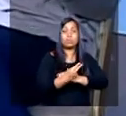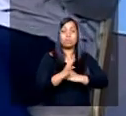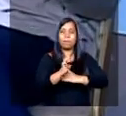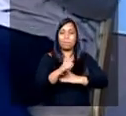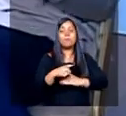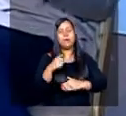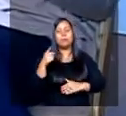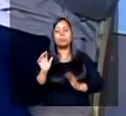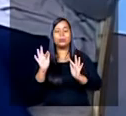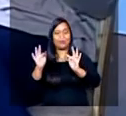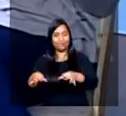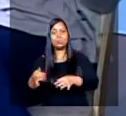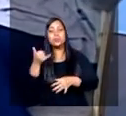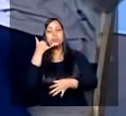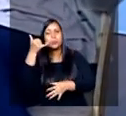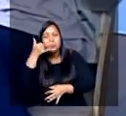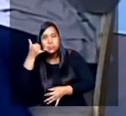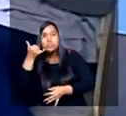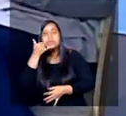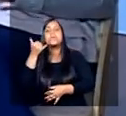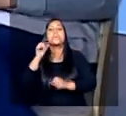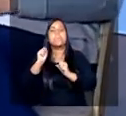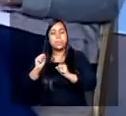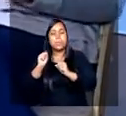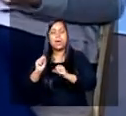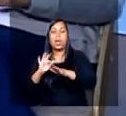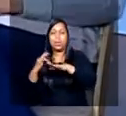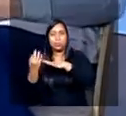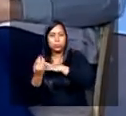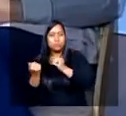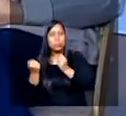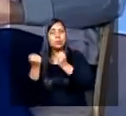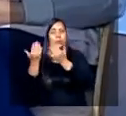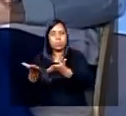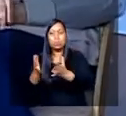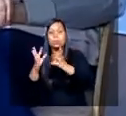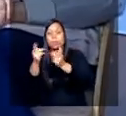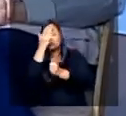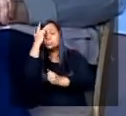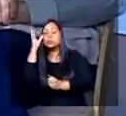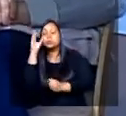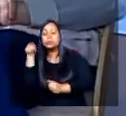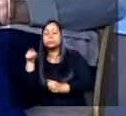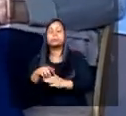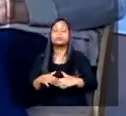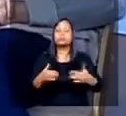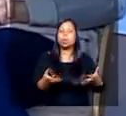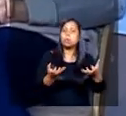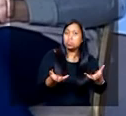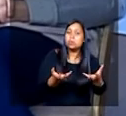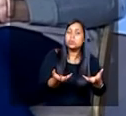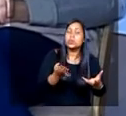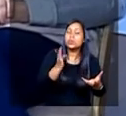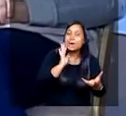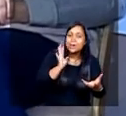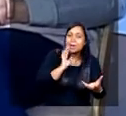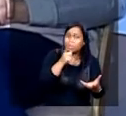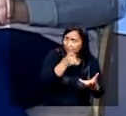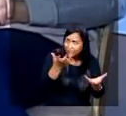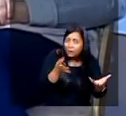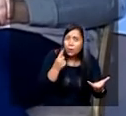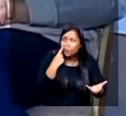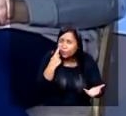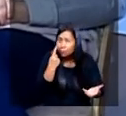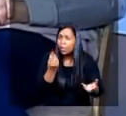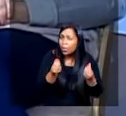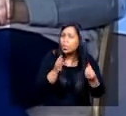dar para o pessoal os telefones, os contatos Exatamente. De vocês, para todo mundo ter acesso. Então, eu acho que é bem bacana, quem puder, quem quiser vir, né? Então,